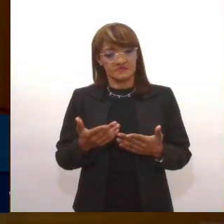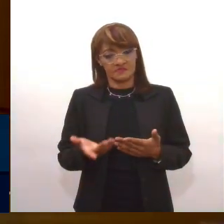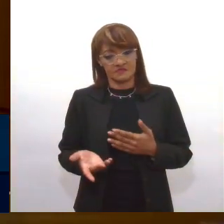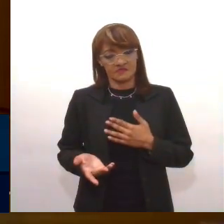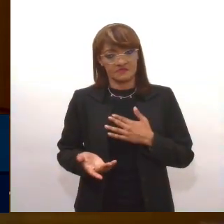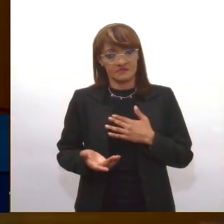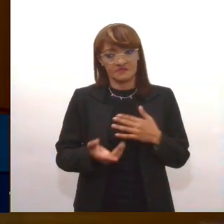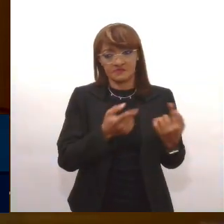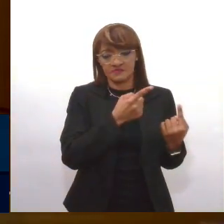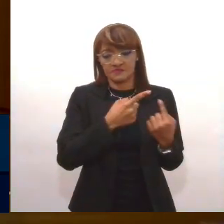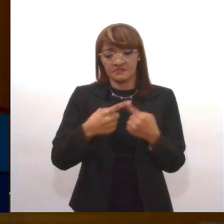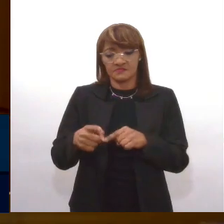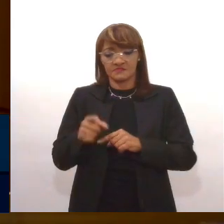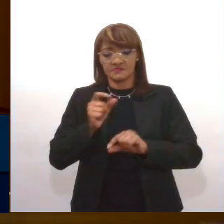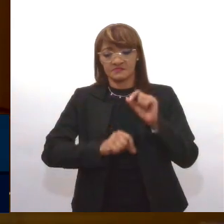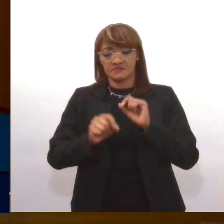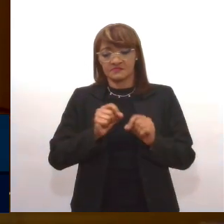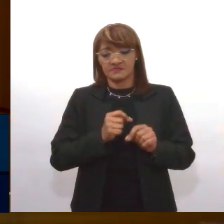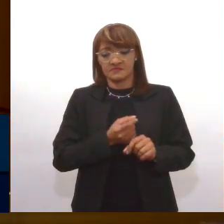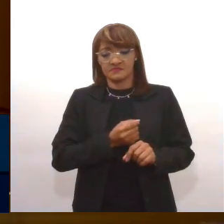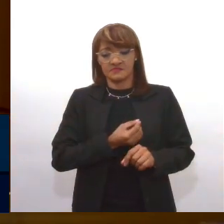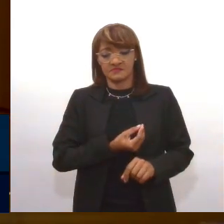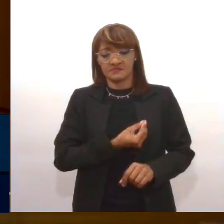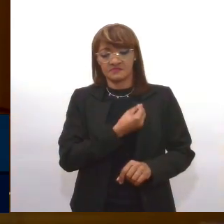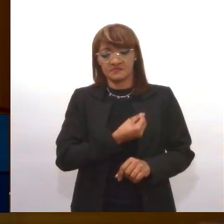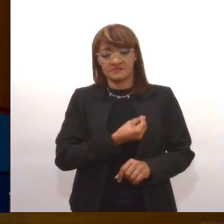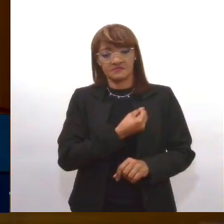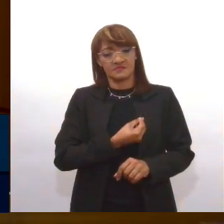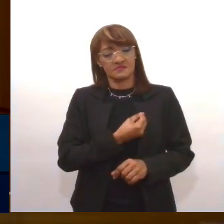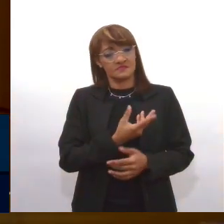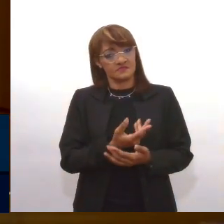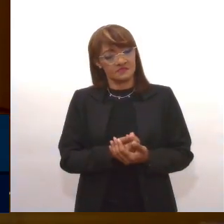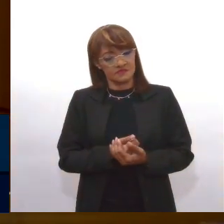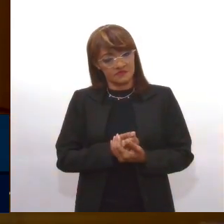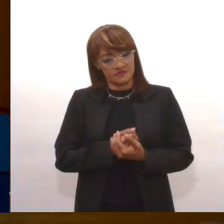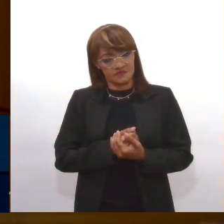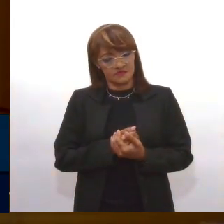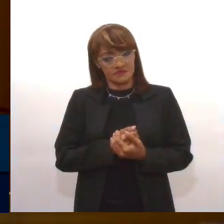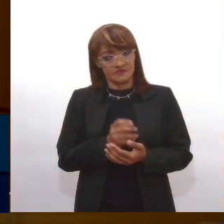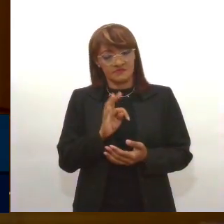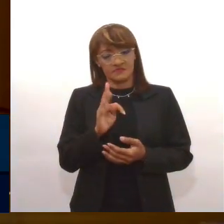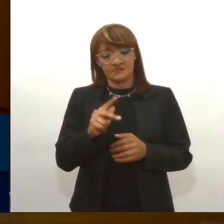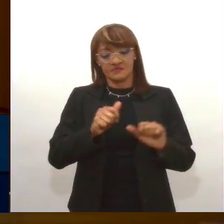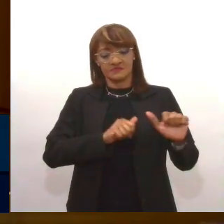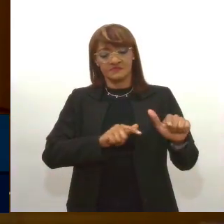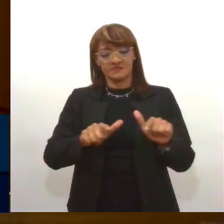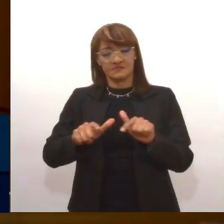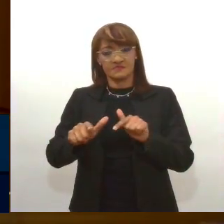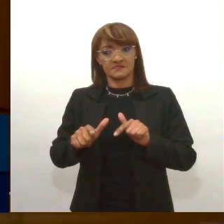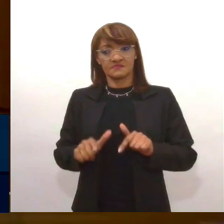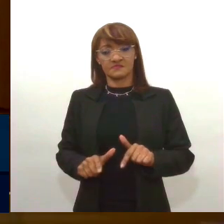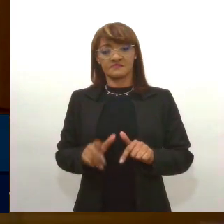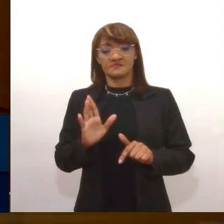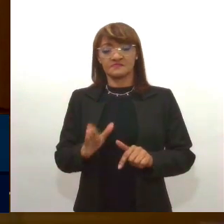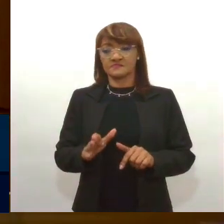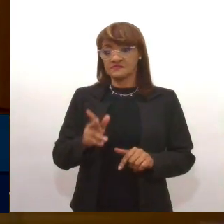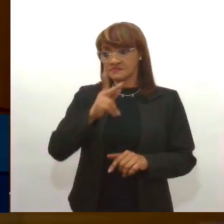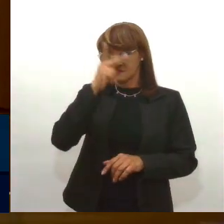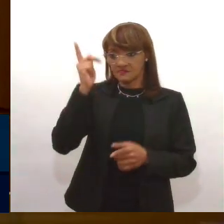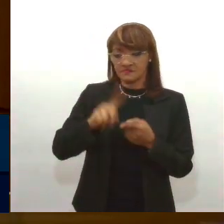tradicional e de trabalho das marisqueiras e dos pescadores artesanais ao destruir os